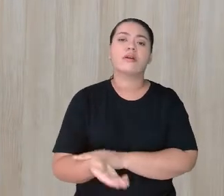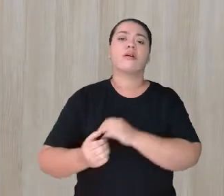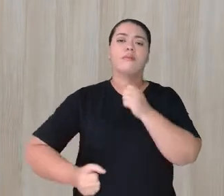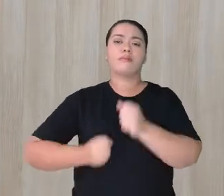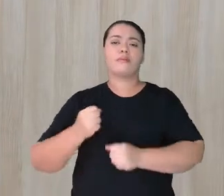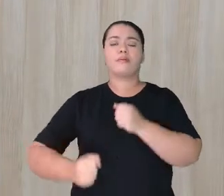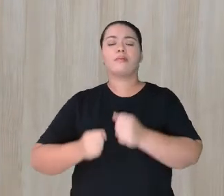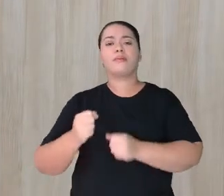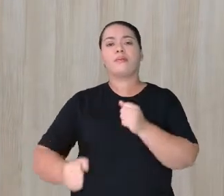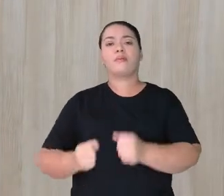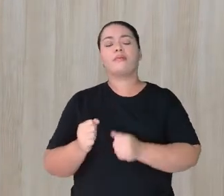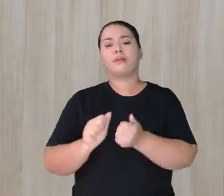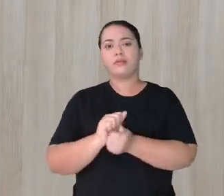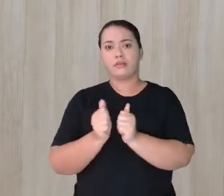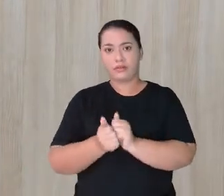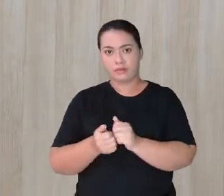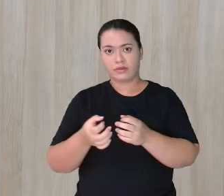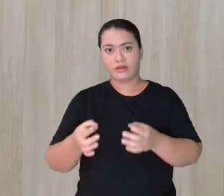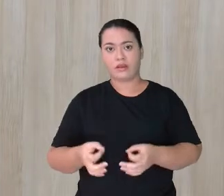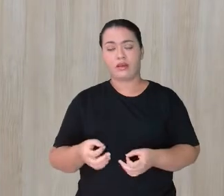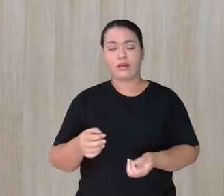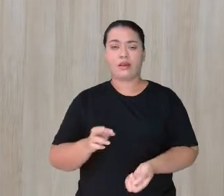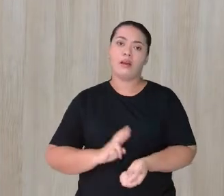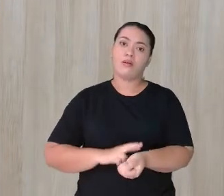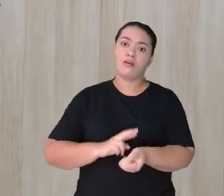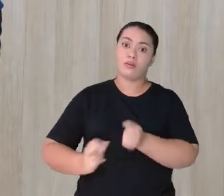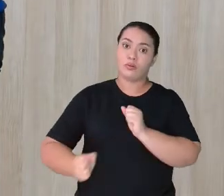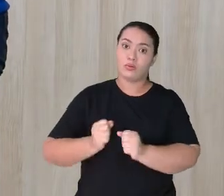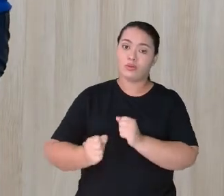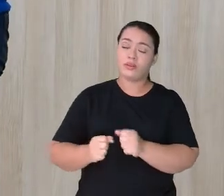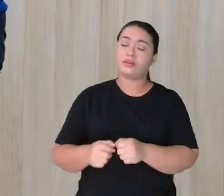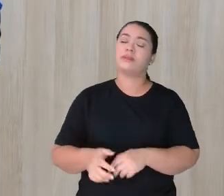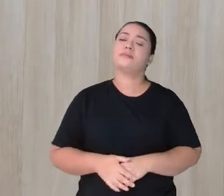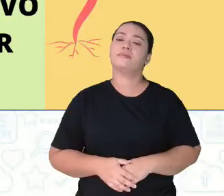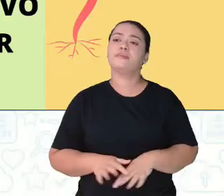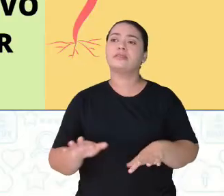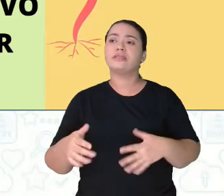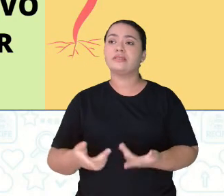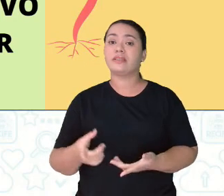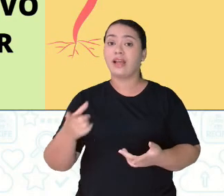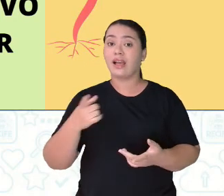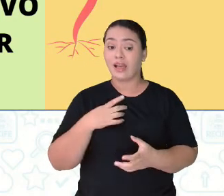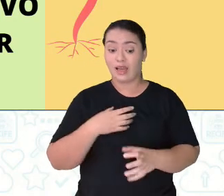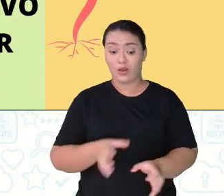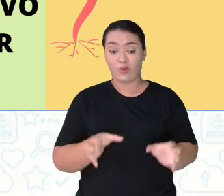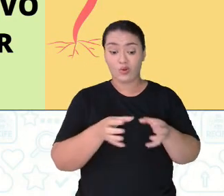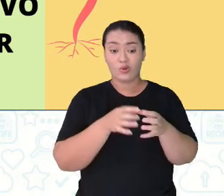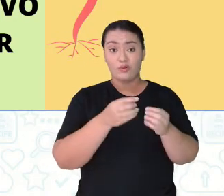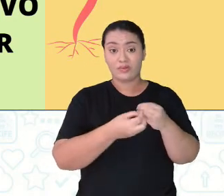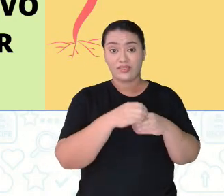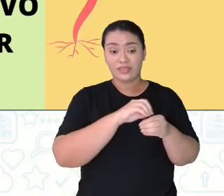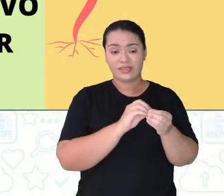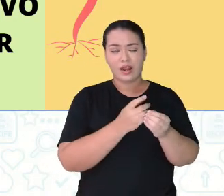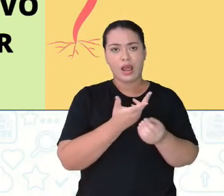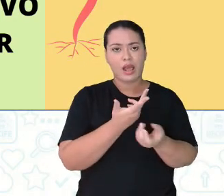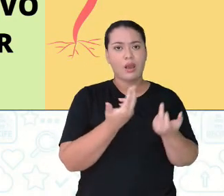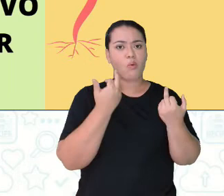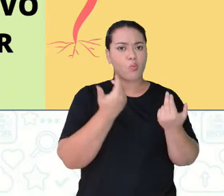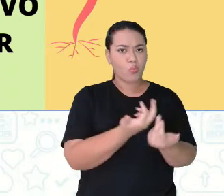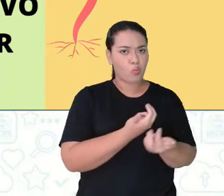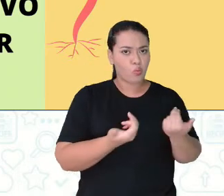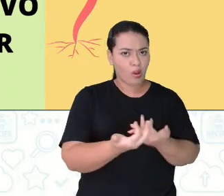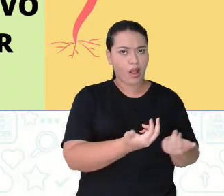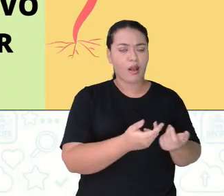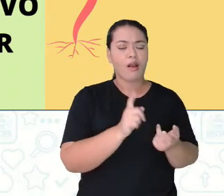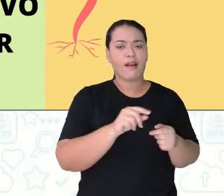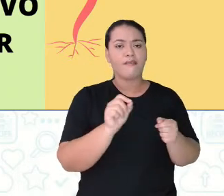adaptar àquele ritmo de corrida e aguentar também, não é? Então, um grupo de células semelhantes, elas vão constituir